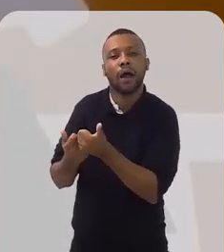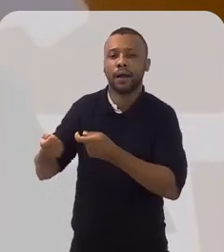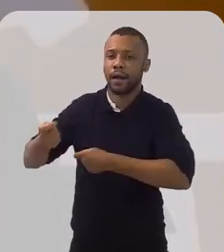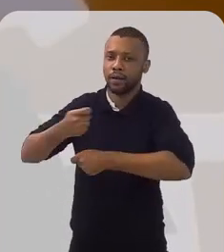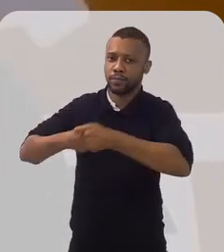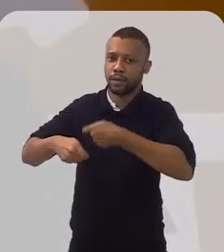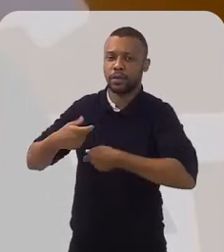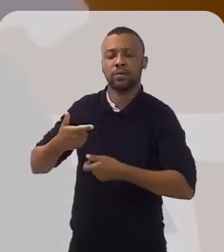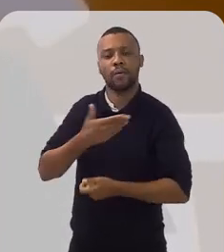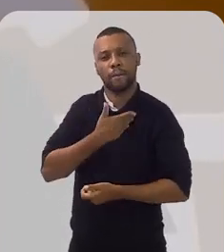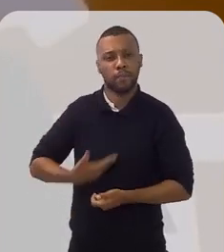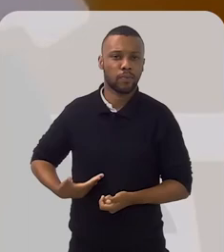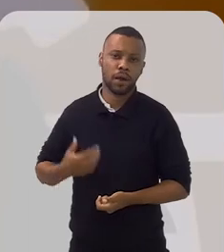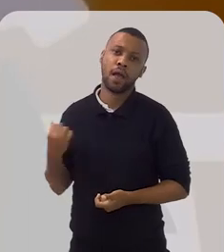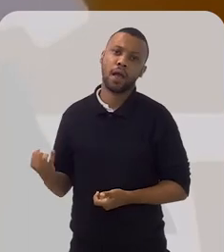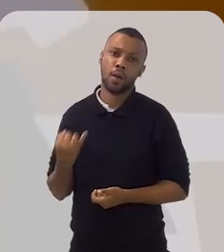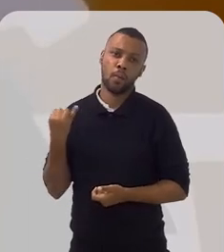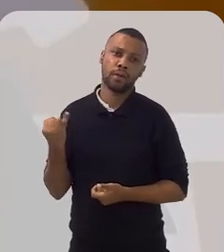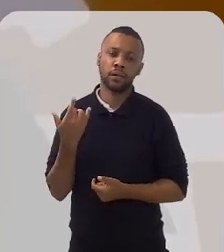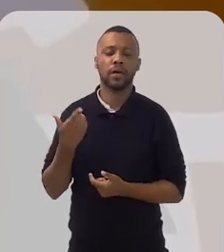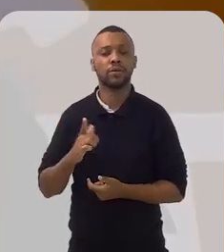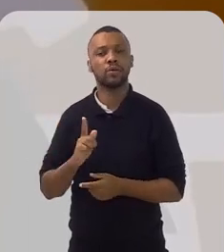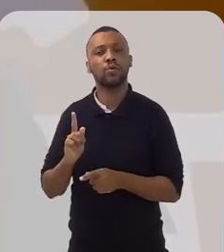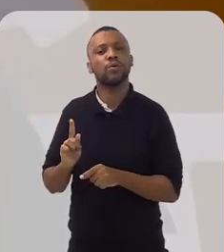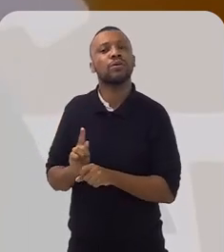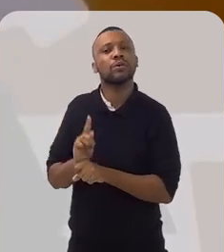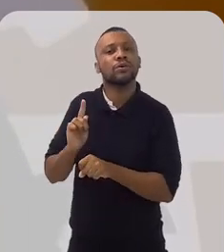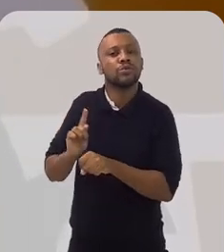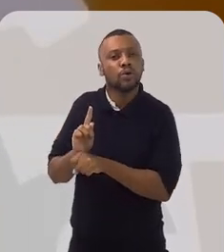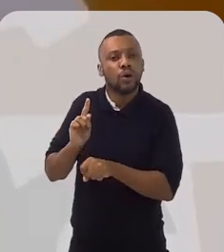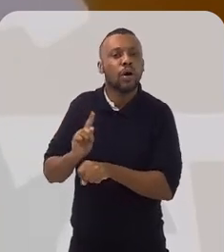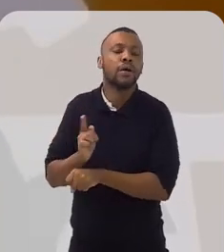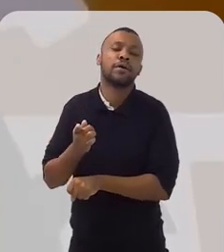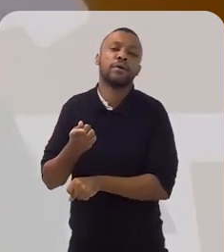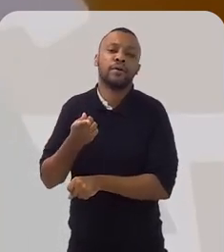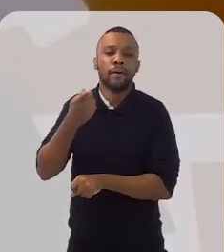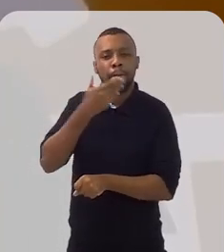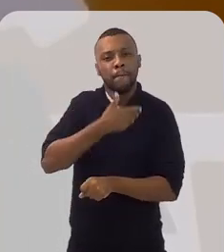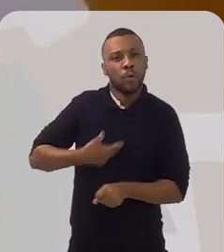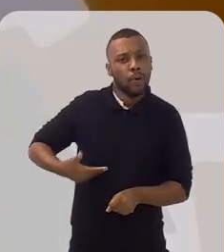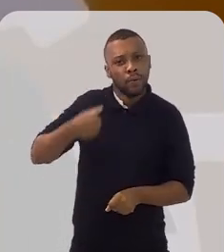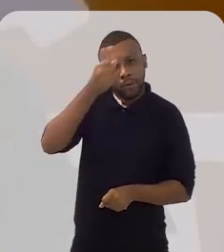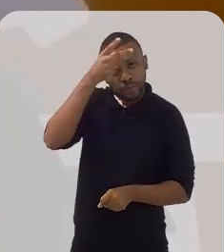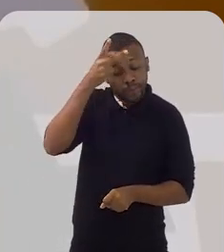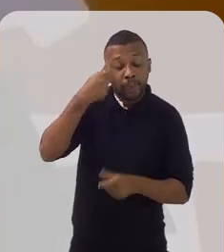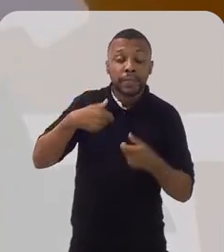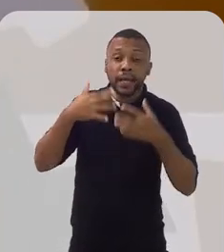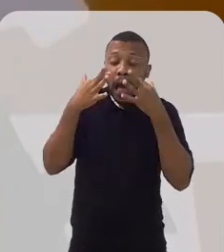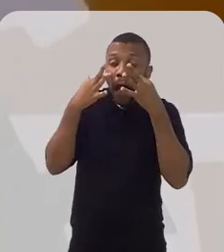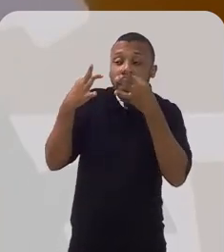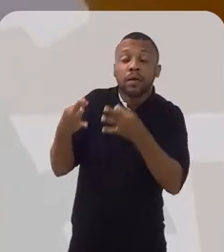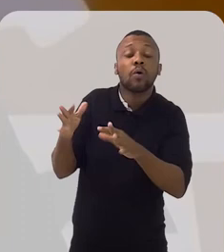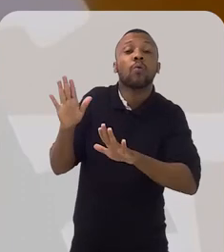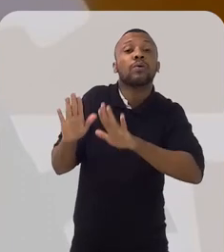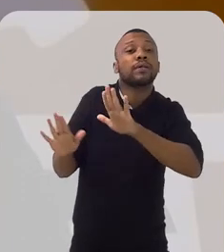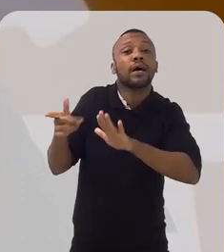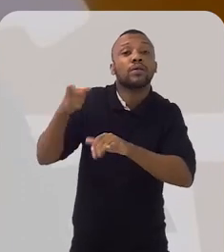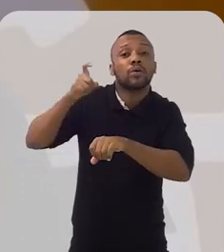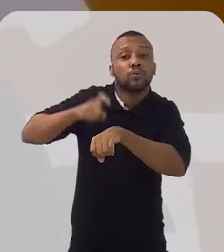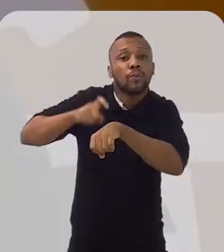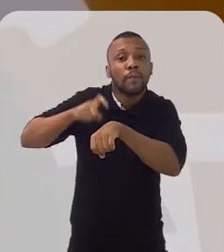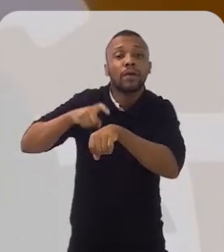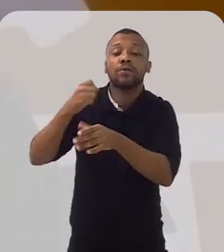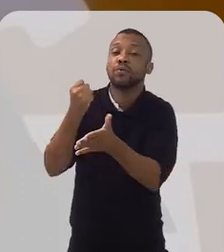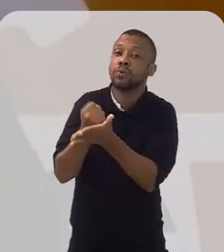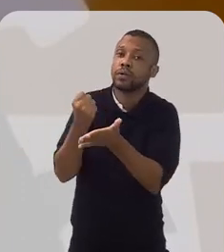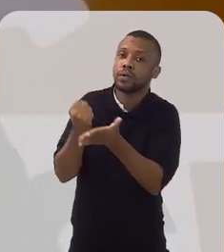é importante. Então, os gestores públicos municipais precisam também ter cuidado na hora de contratar ou de